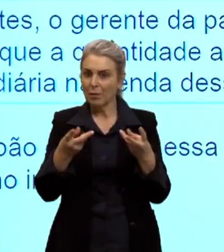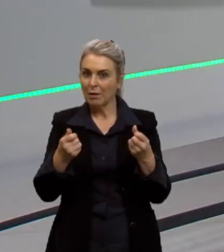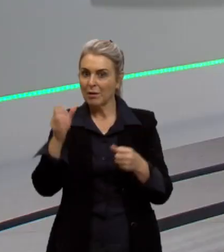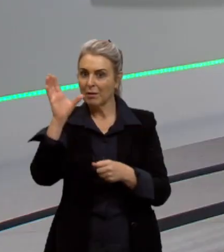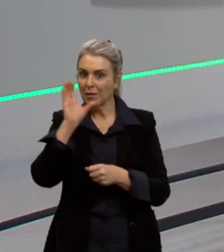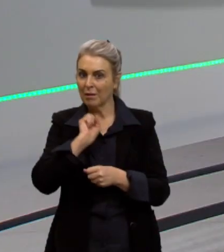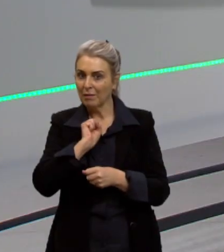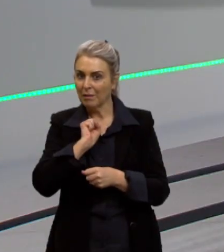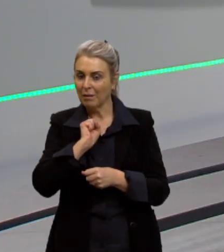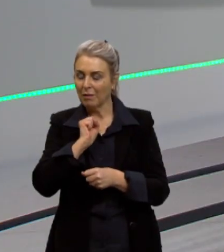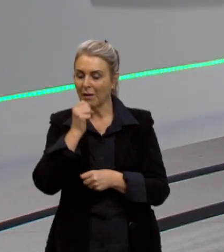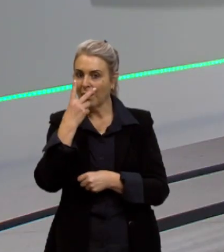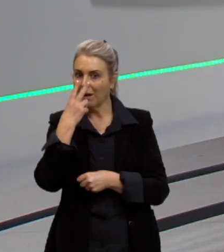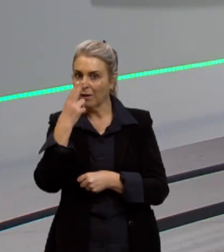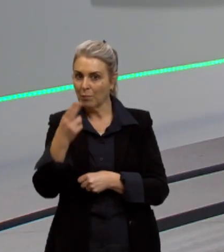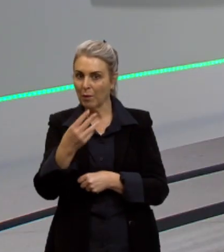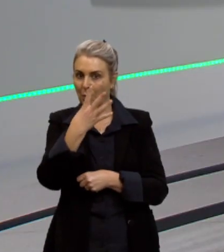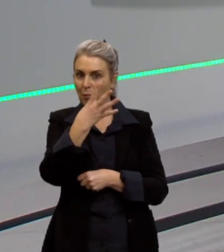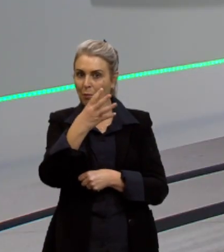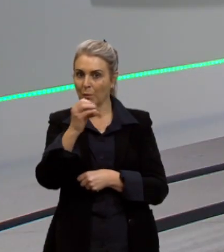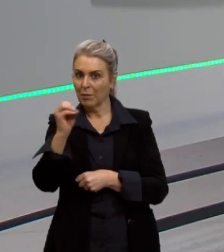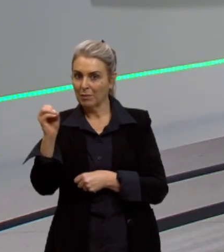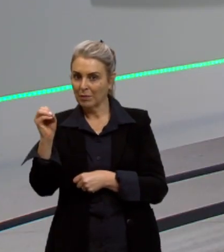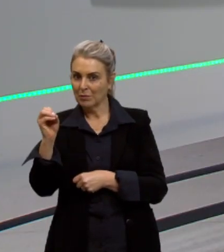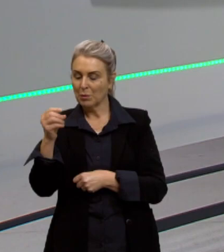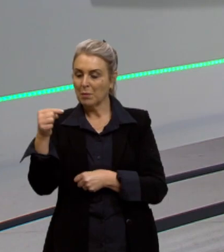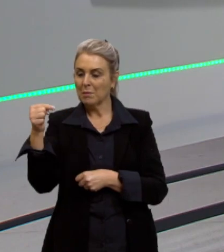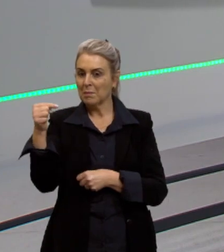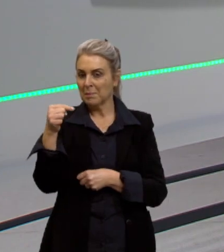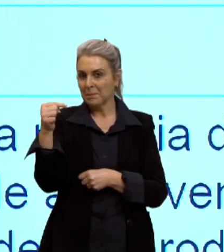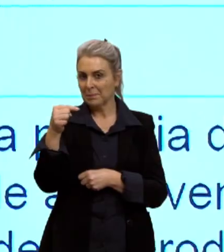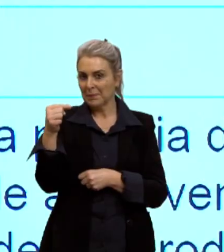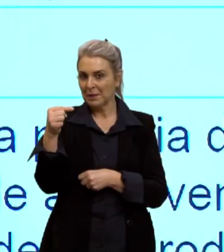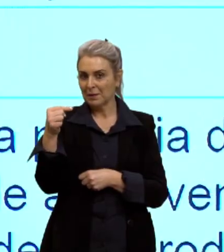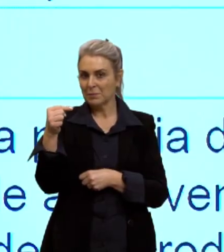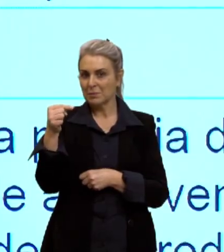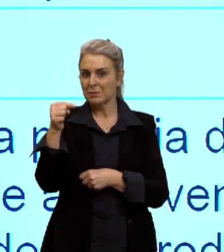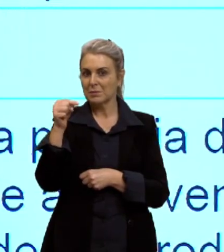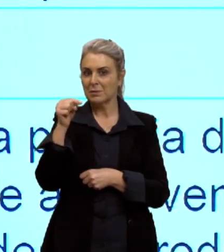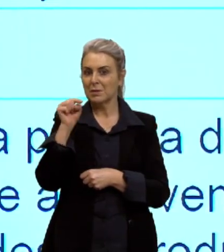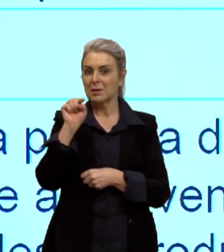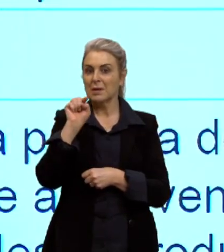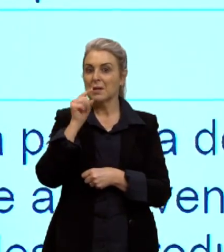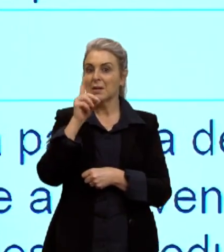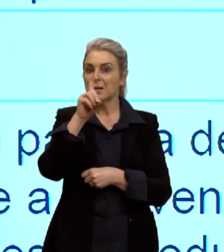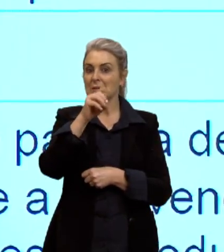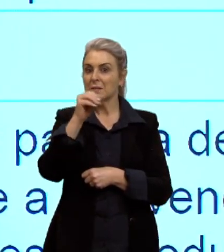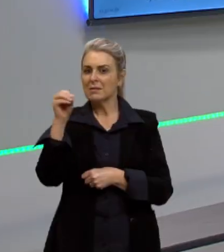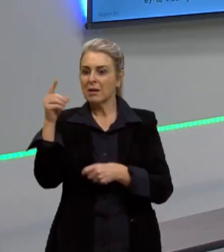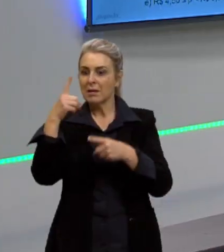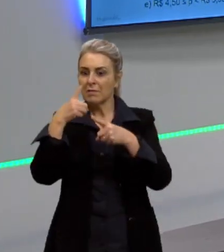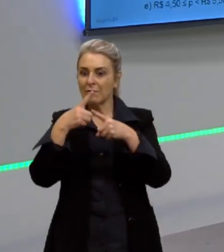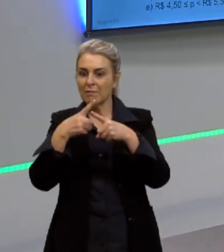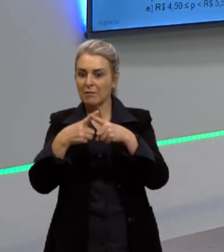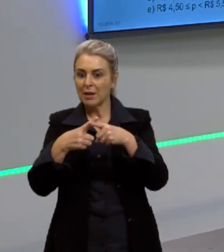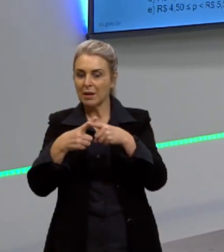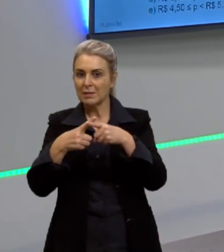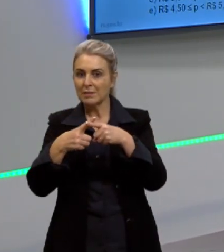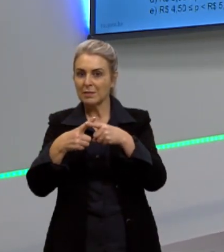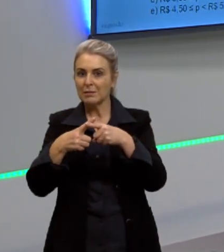pães é igual a 400 menos 100 vezes o preço,